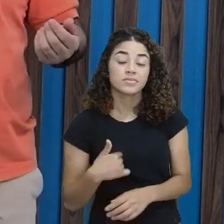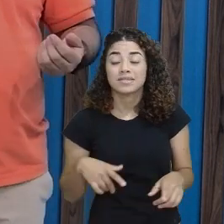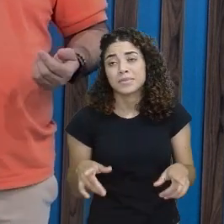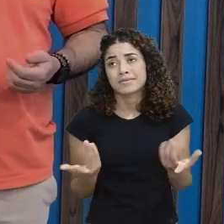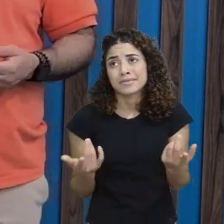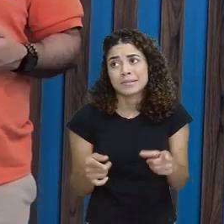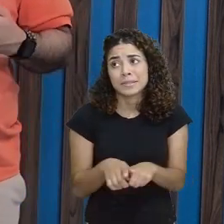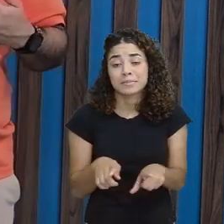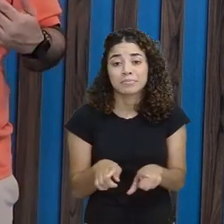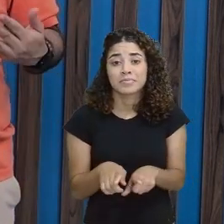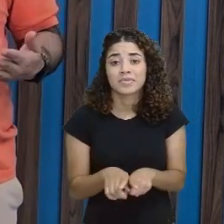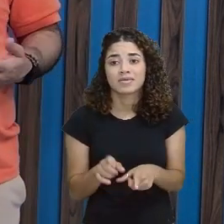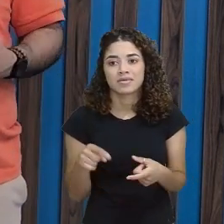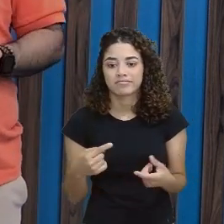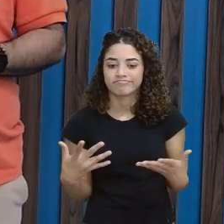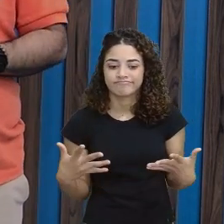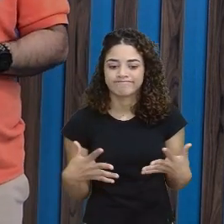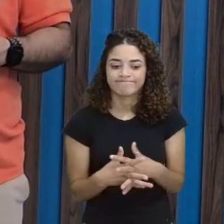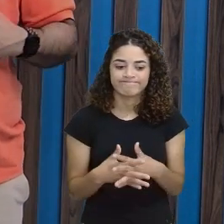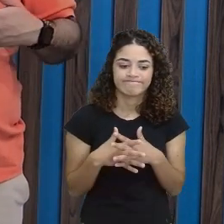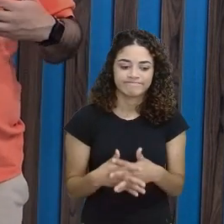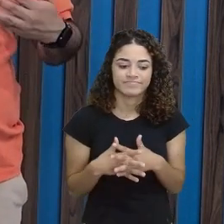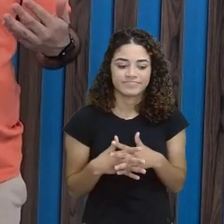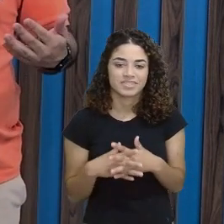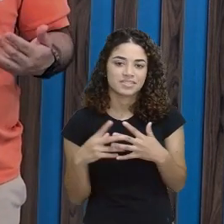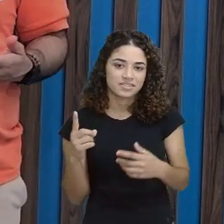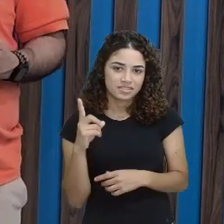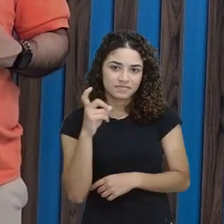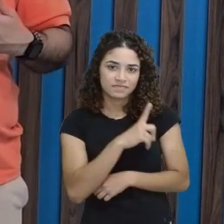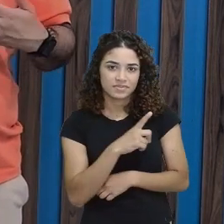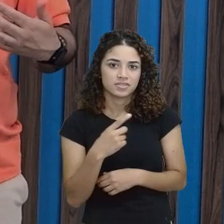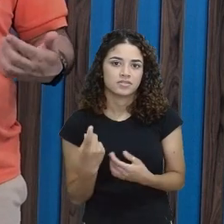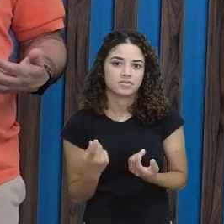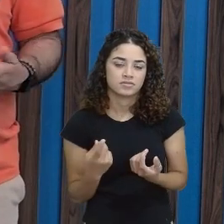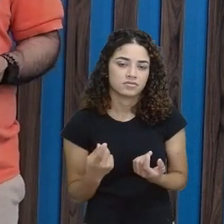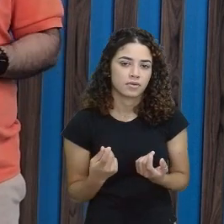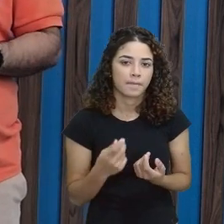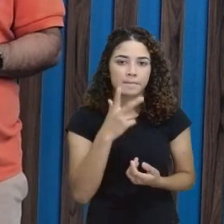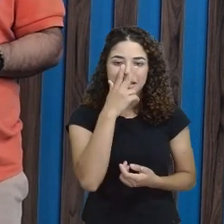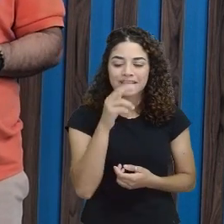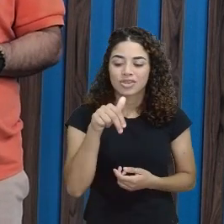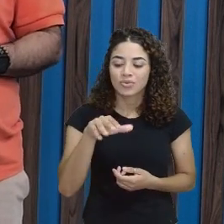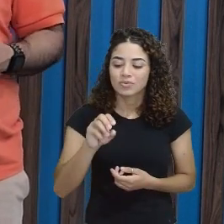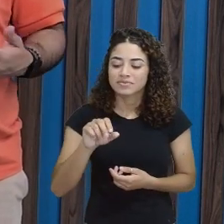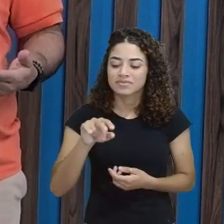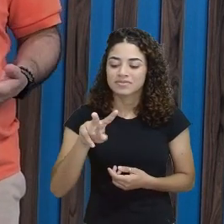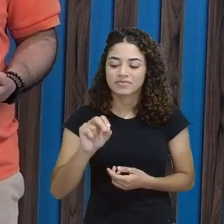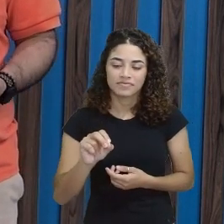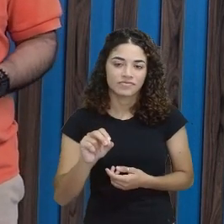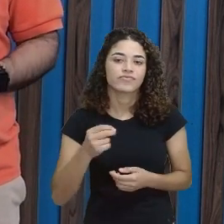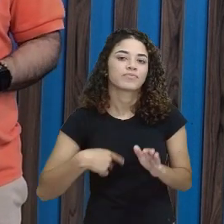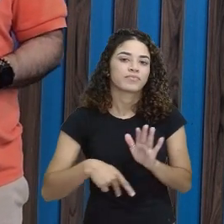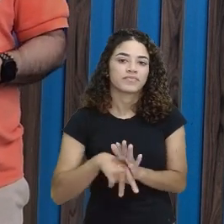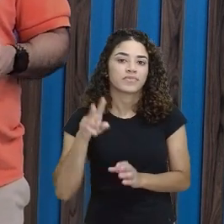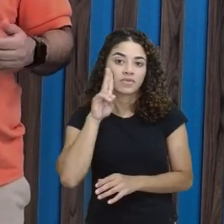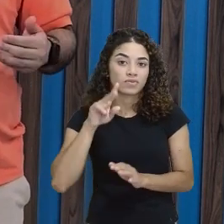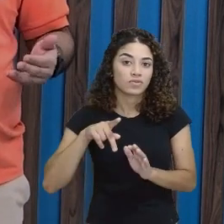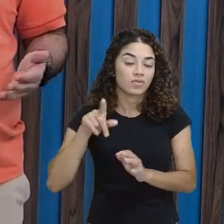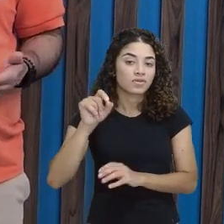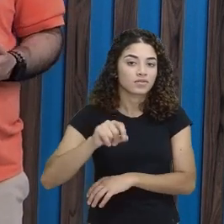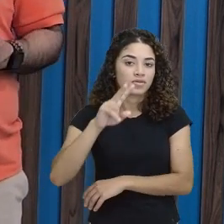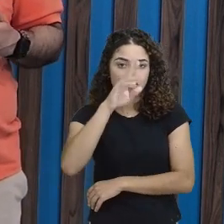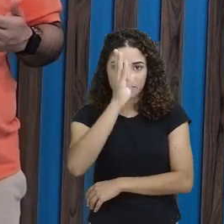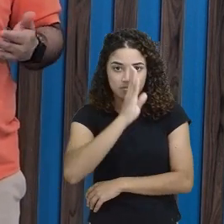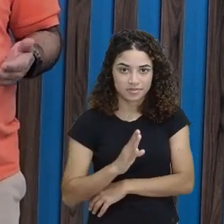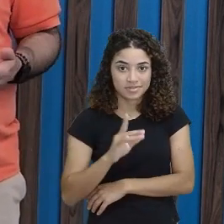mesmo tempo, né, tão complicado e tão, de certa forma, nocivo, né, para a história do nosso país, que